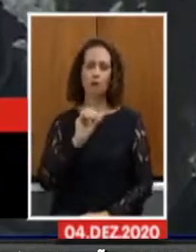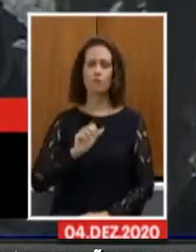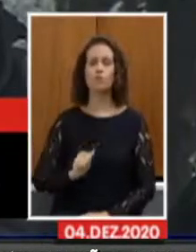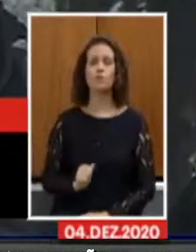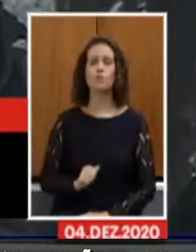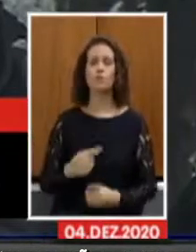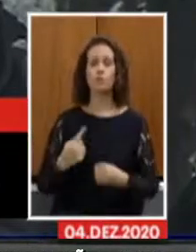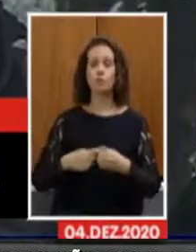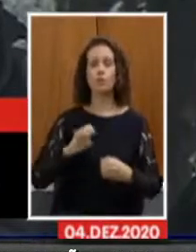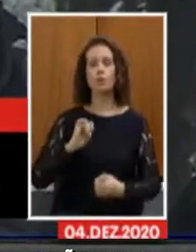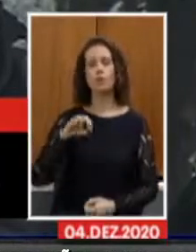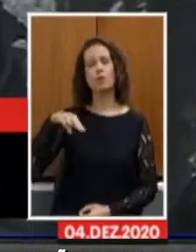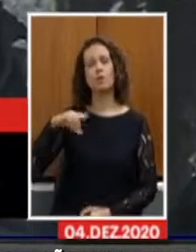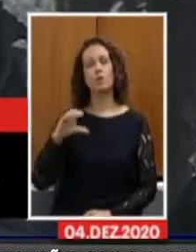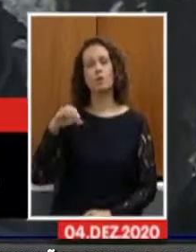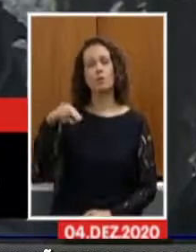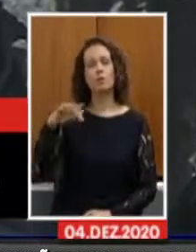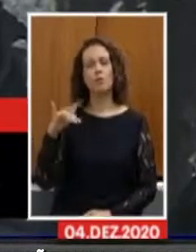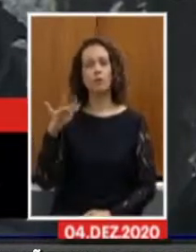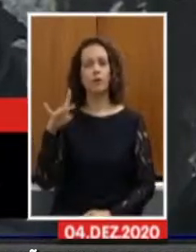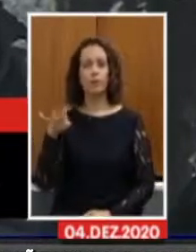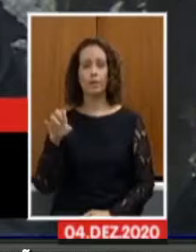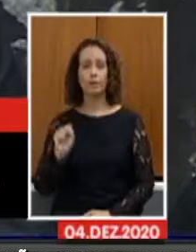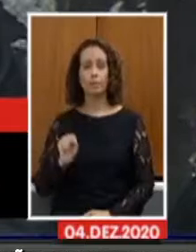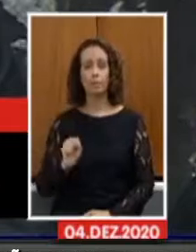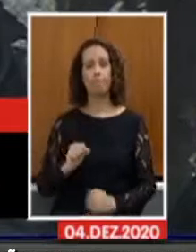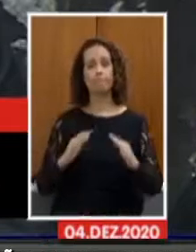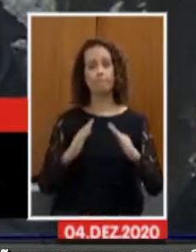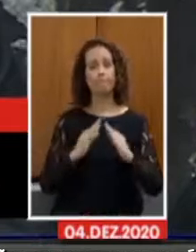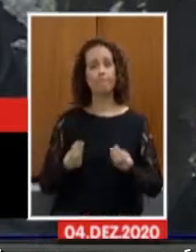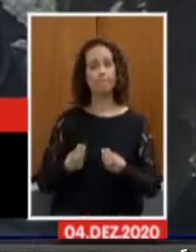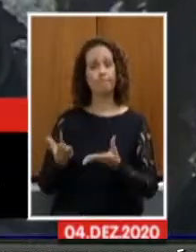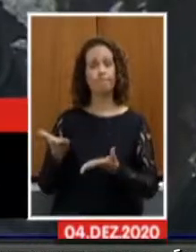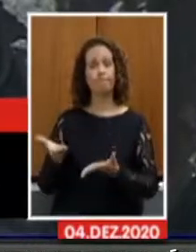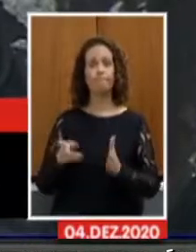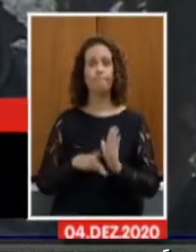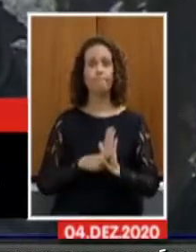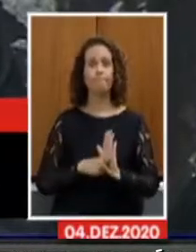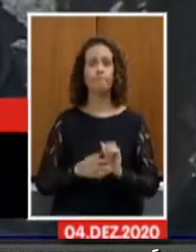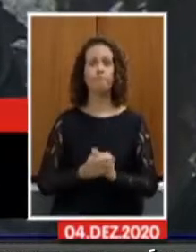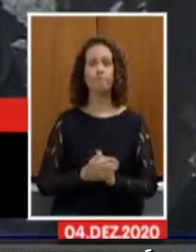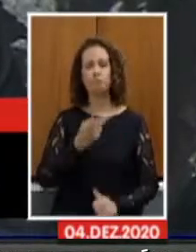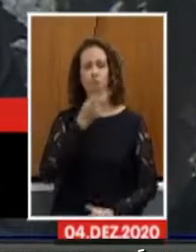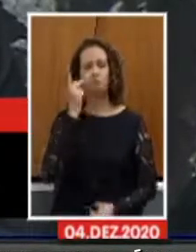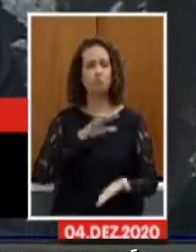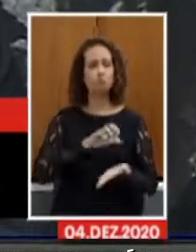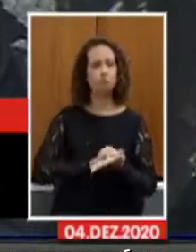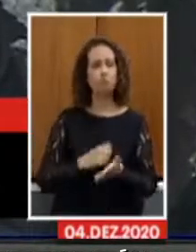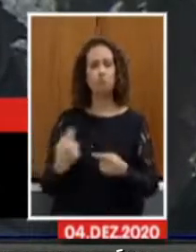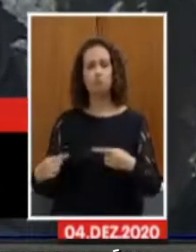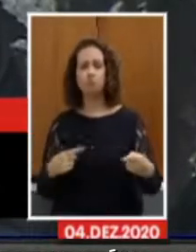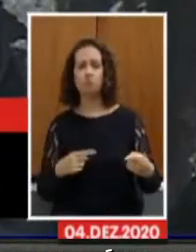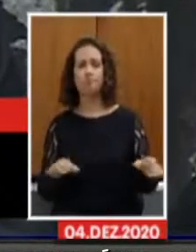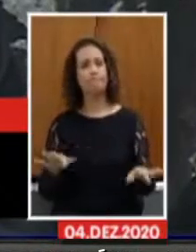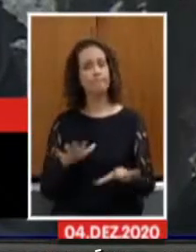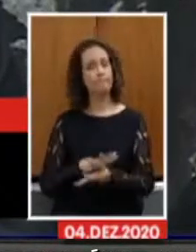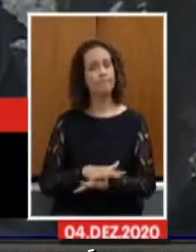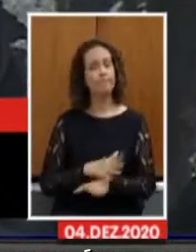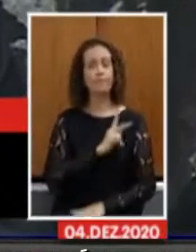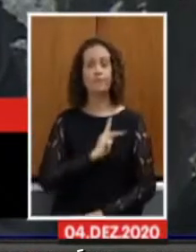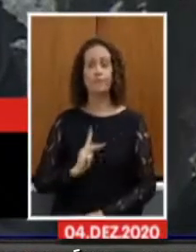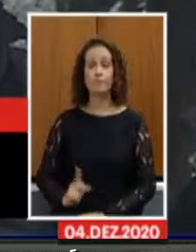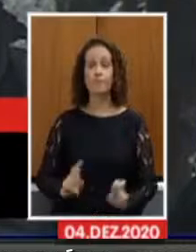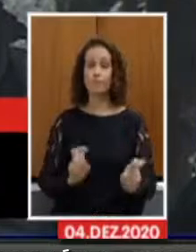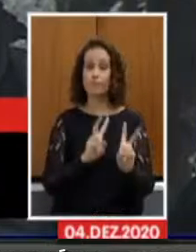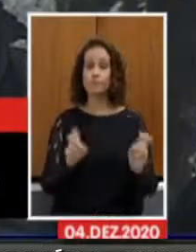município de Inconfidentes o imóvel que especifica. Em discussão, parecer, não há oradores inscritos, encerra essa discussão. A presidência vai submeter a